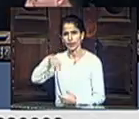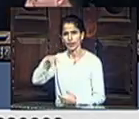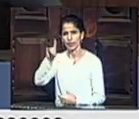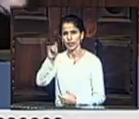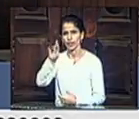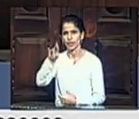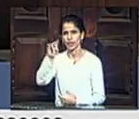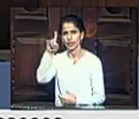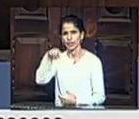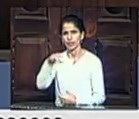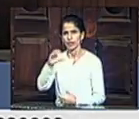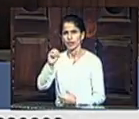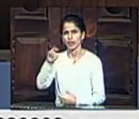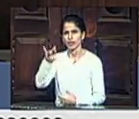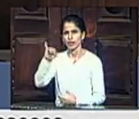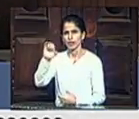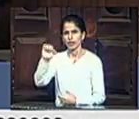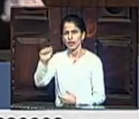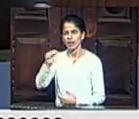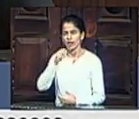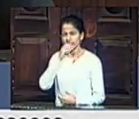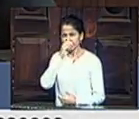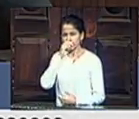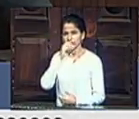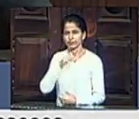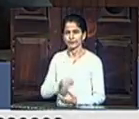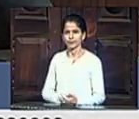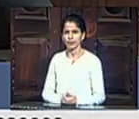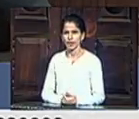Senhor presidente, senhores deputados,